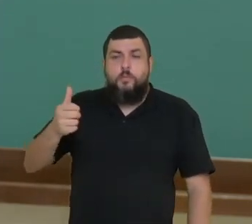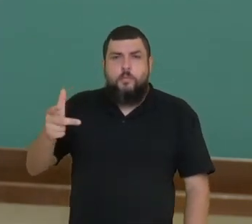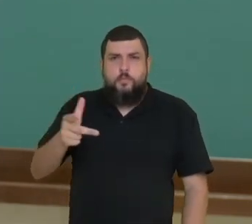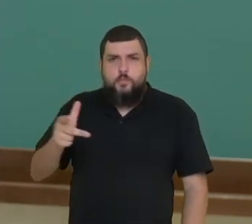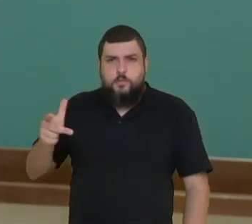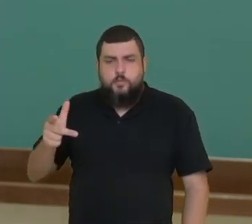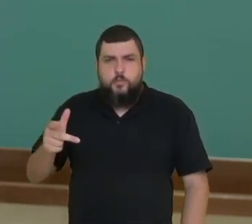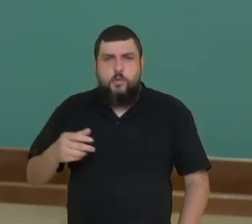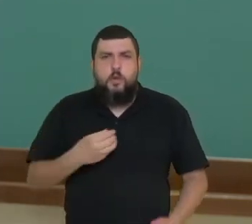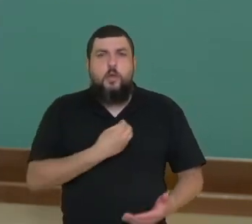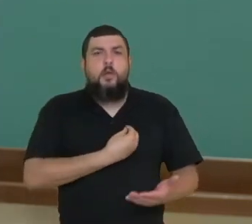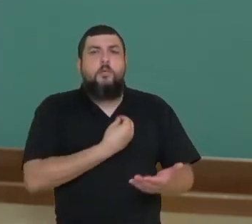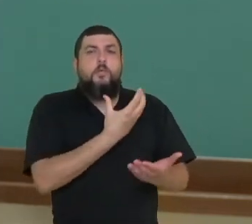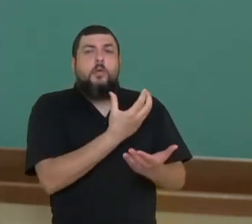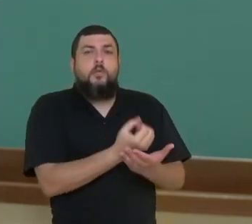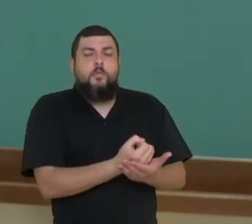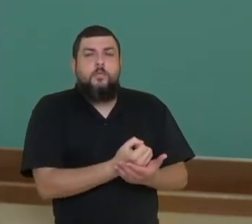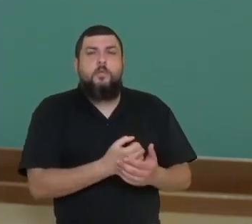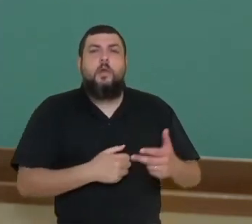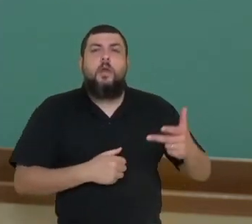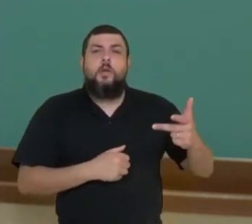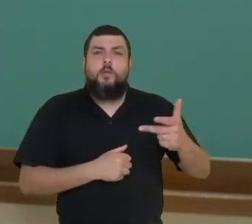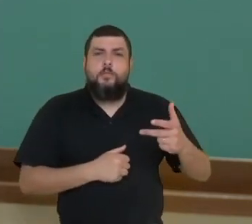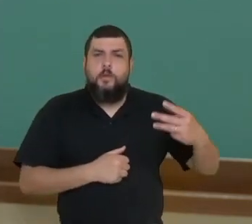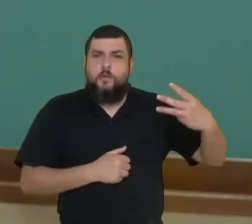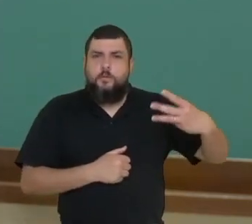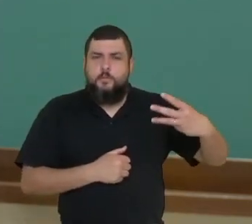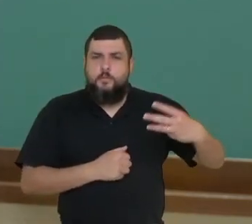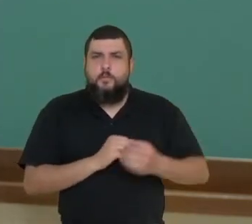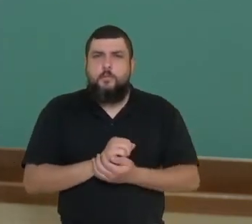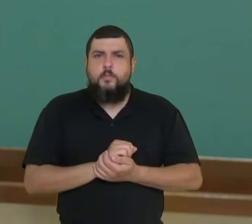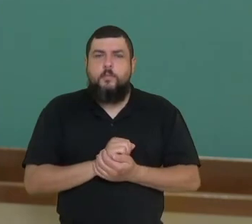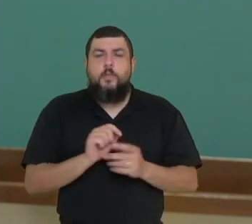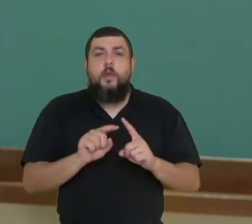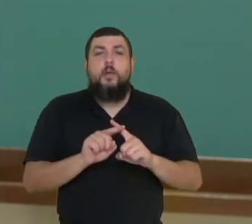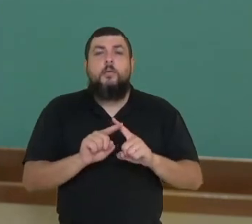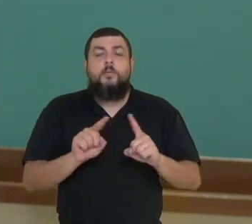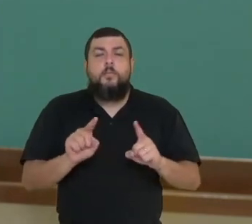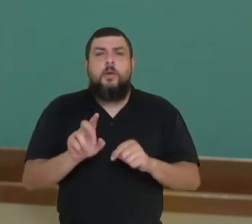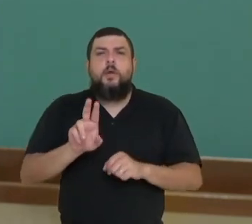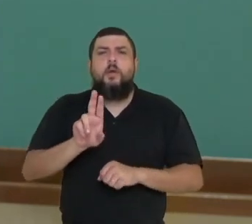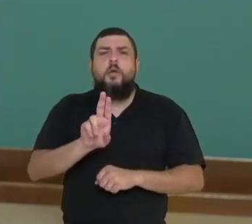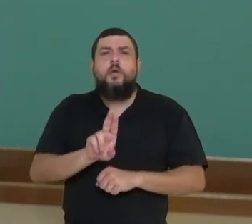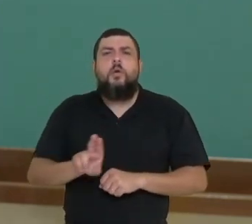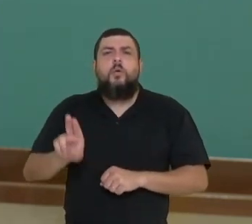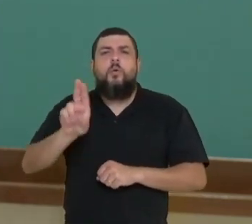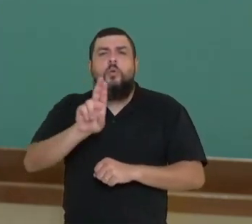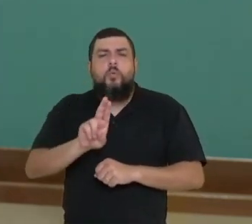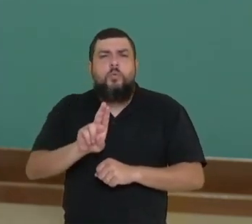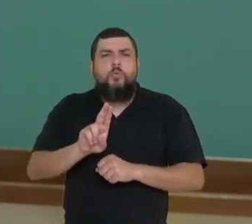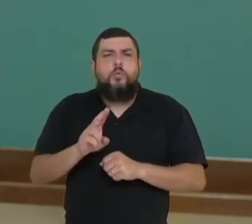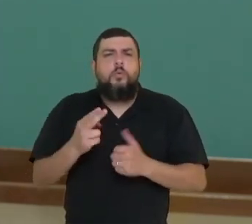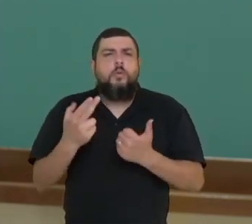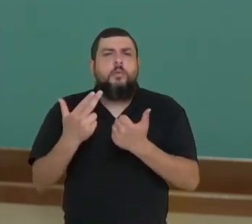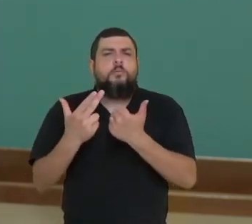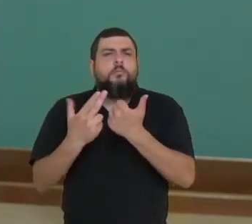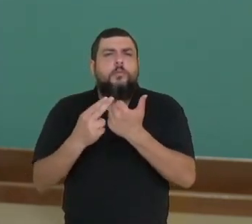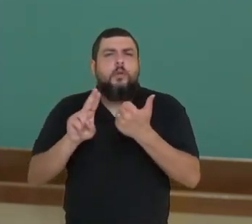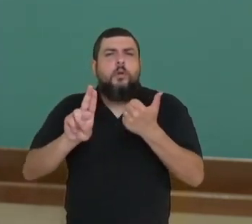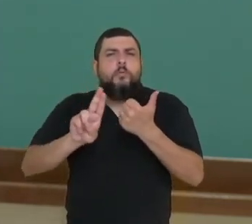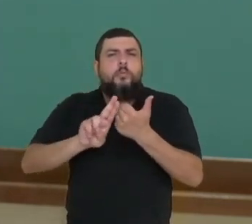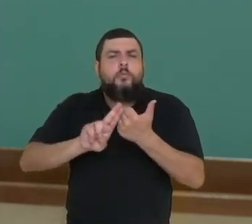terceira. Mas o relato de fatos marcantes, o uso de pronomes pessoais e possessivos,